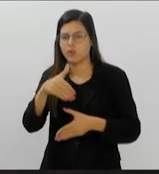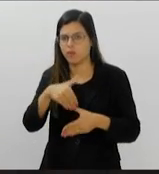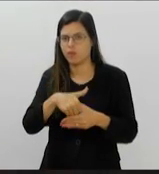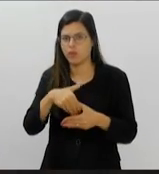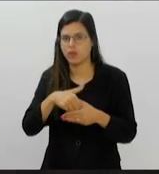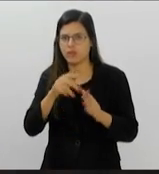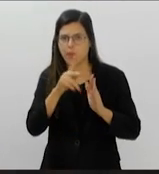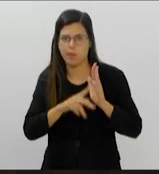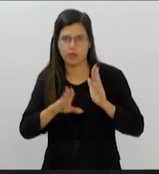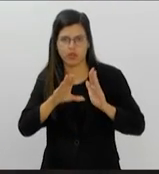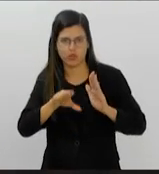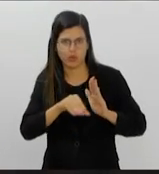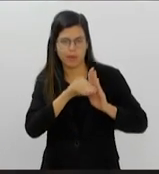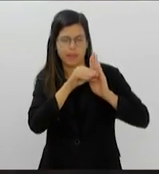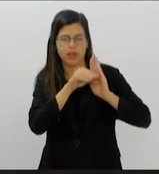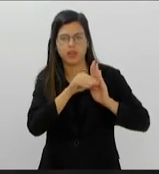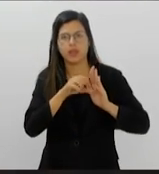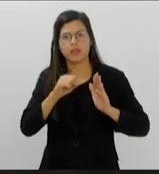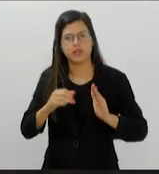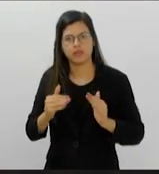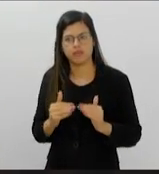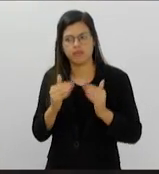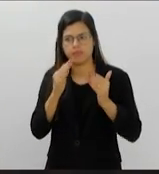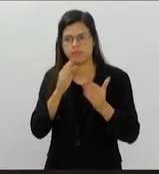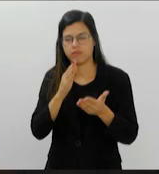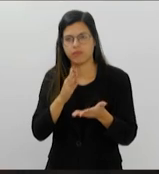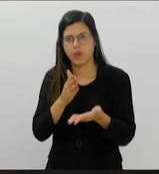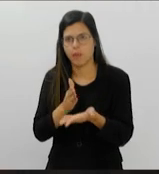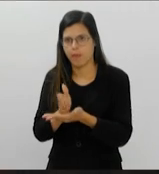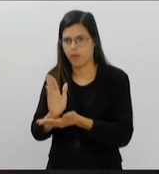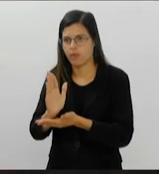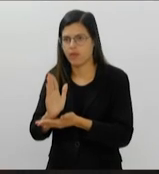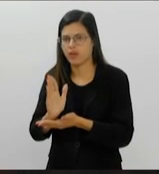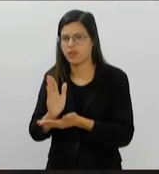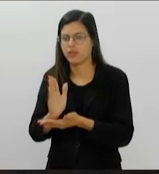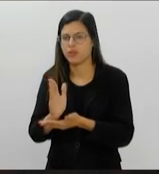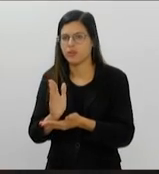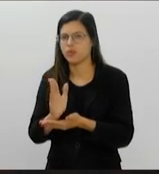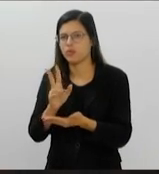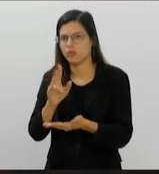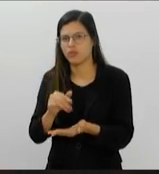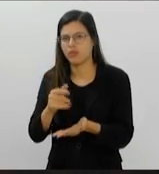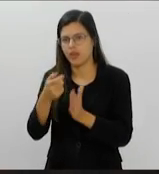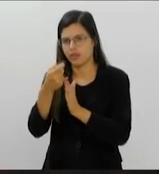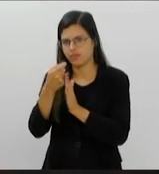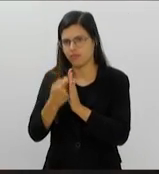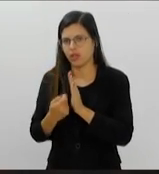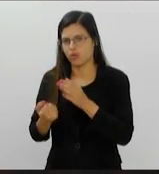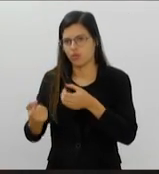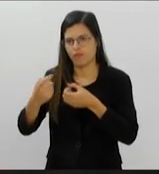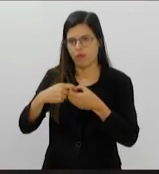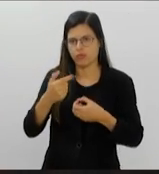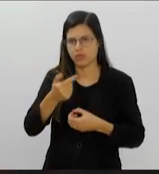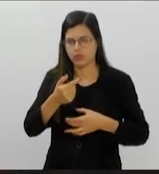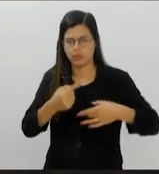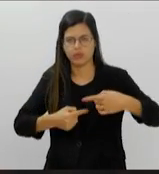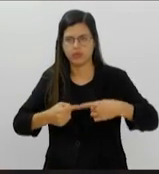votação, o projeto assim emendado. Os senhores que aprovam permaneçam como estão. Aprovado, vai a redação do vencido para a segunda